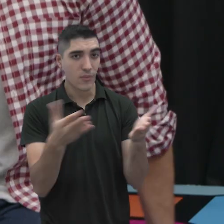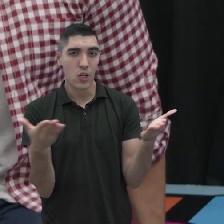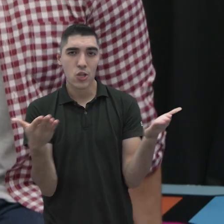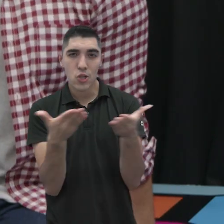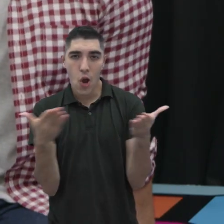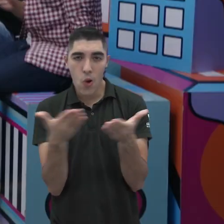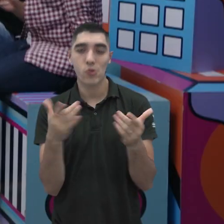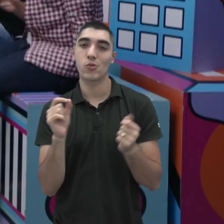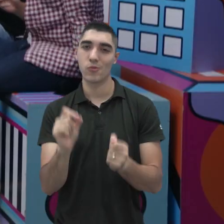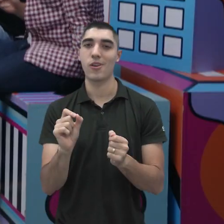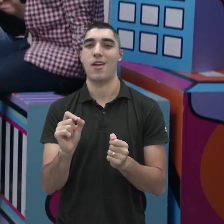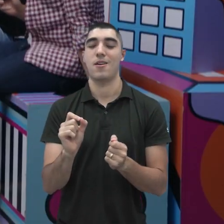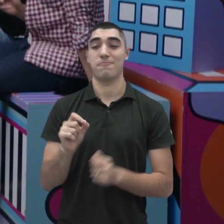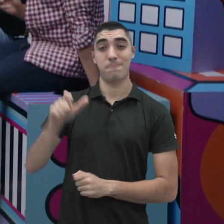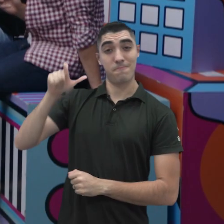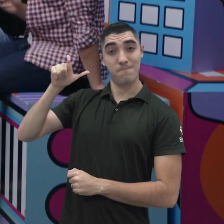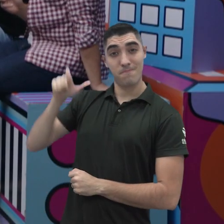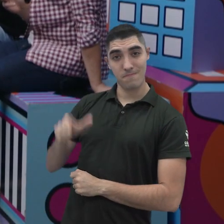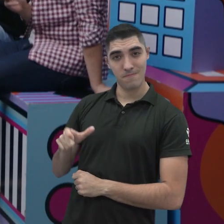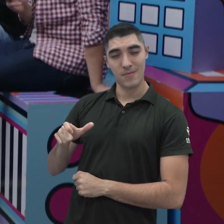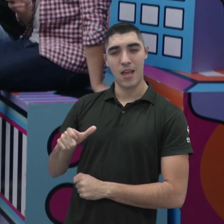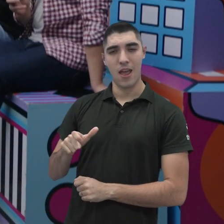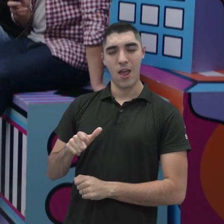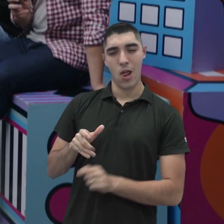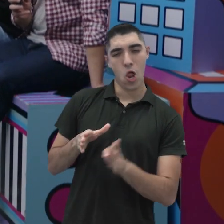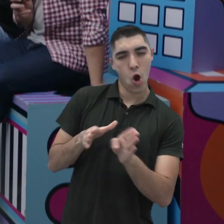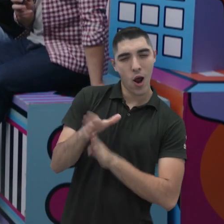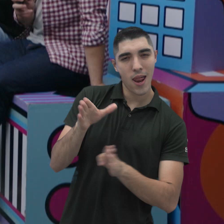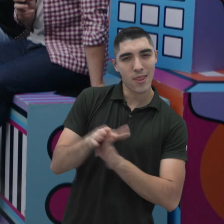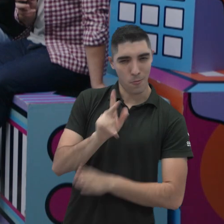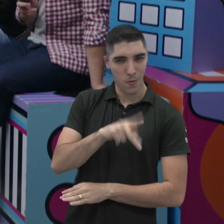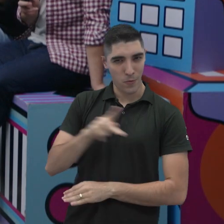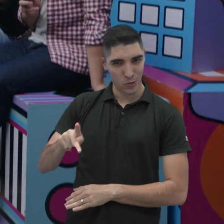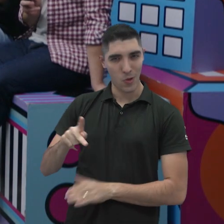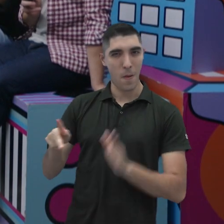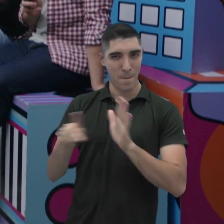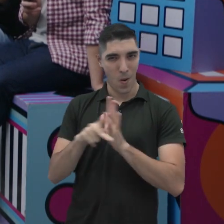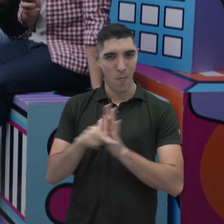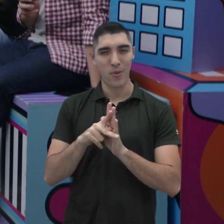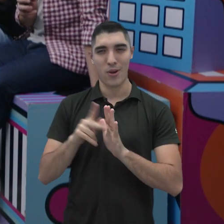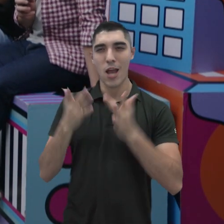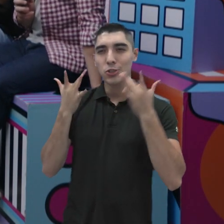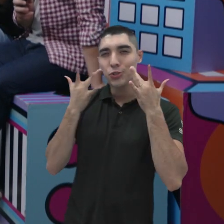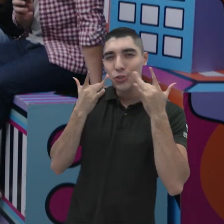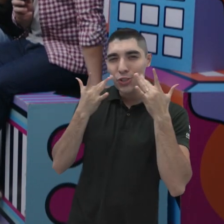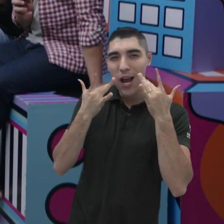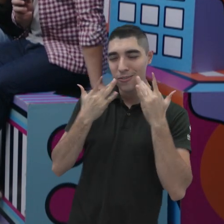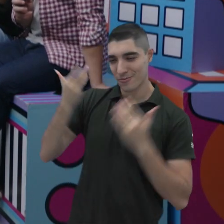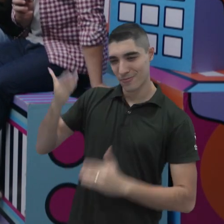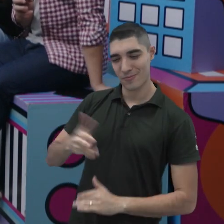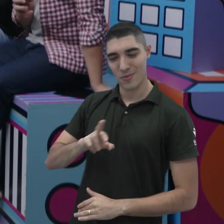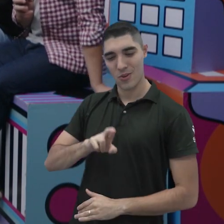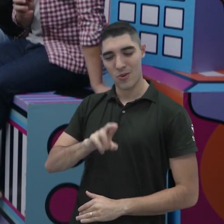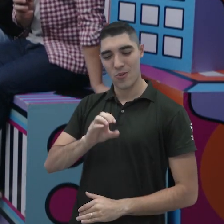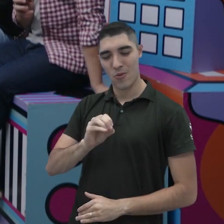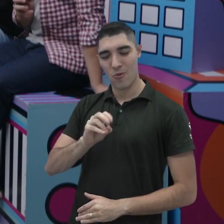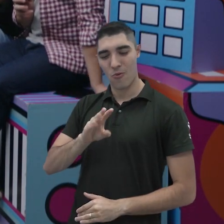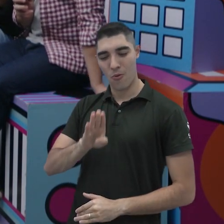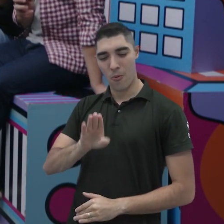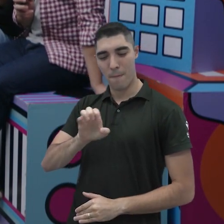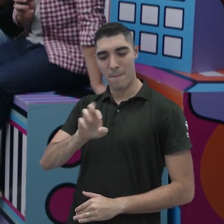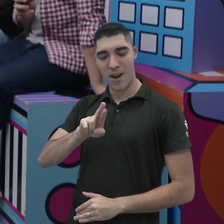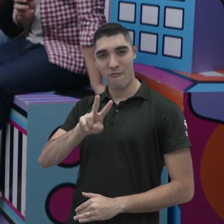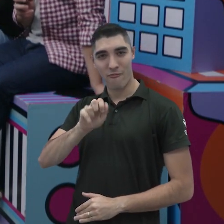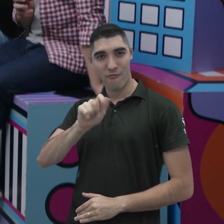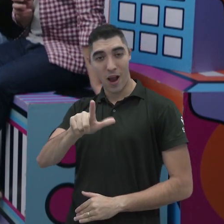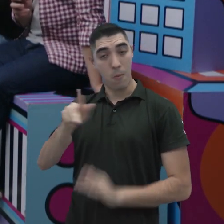essa conversa aqui no estúdio, o orientador de artes cênicas do SESI São José dos Campos, Roberval